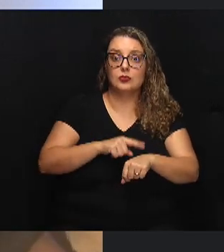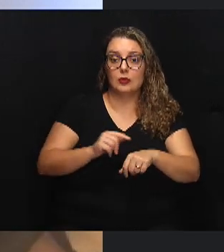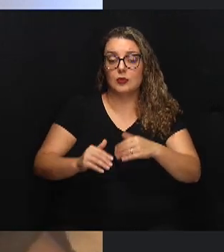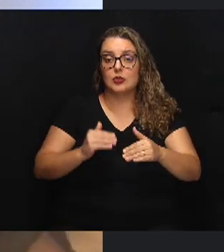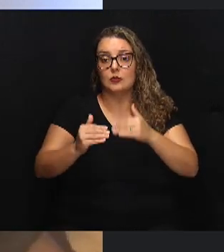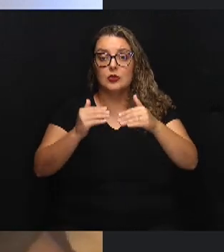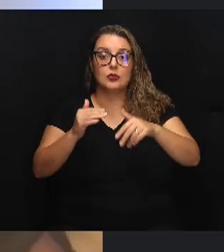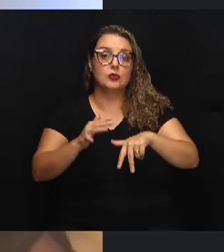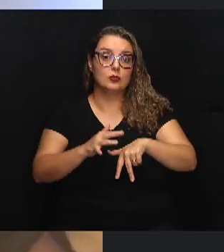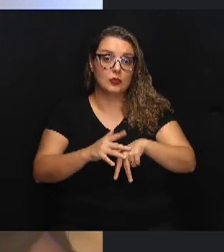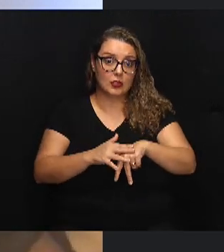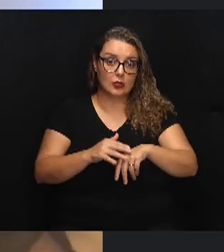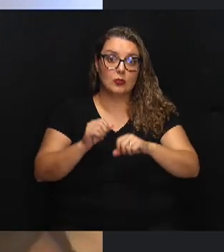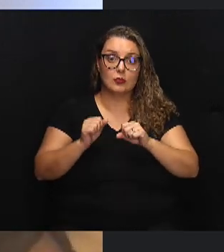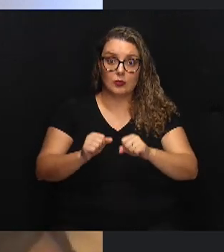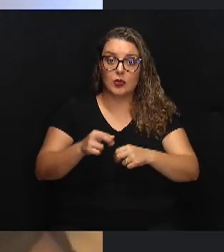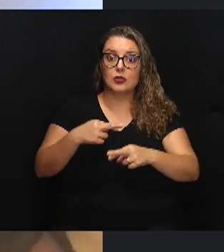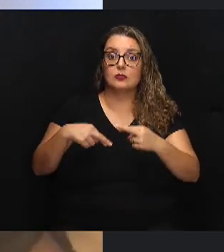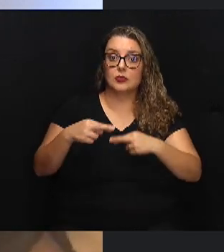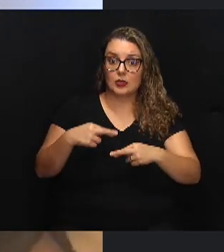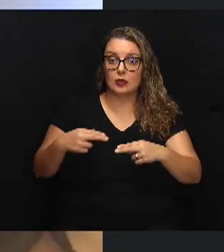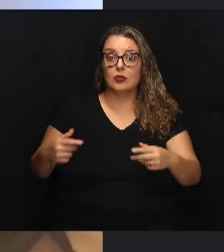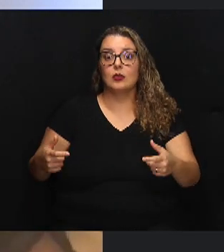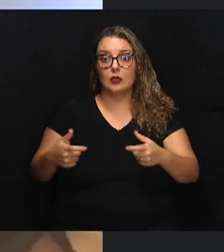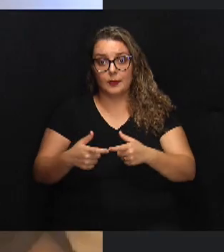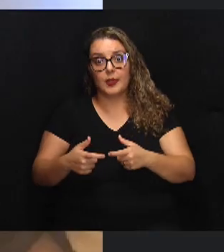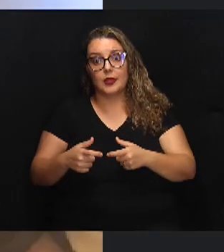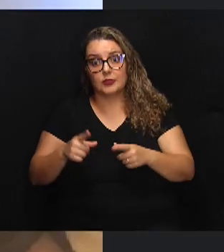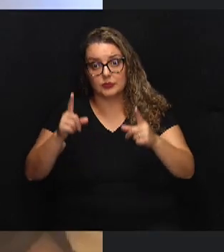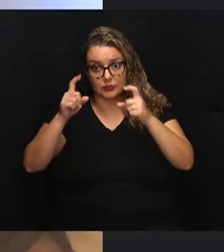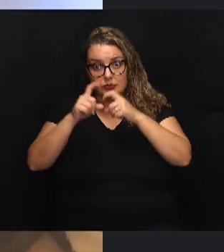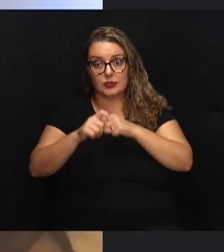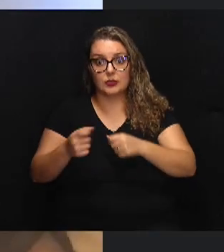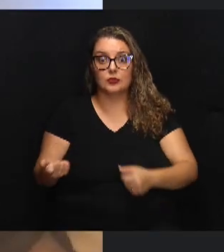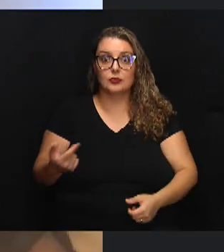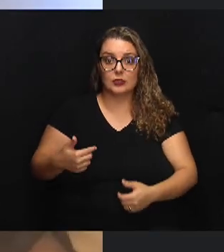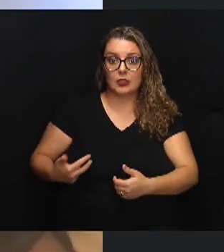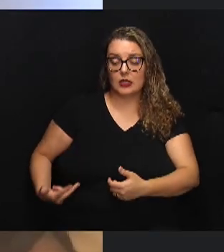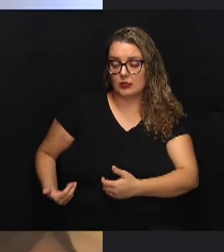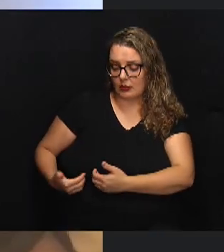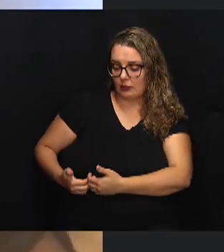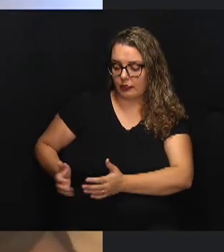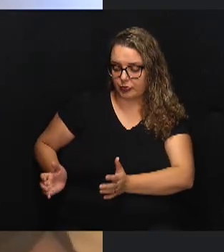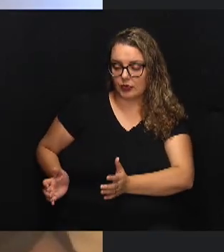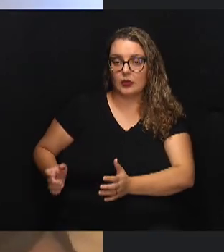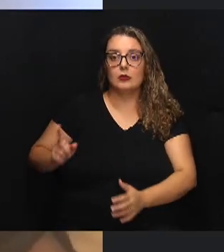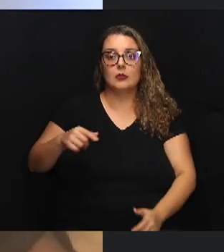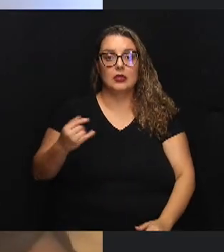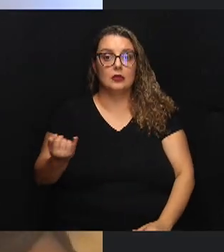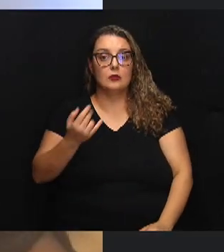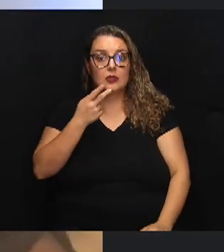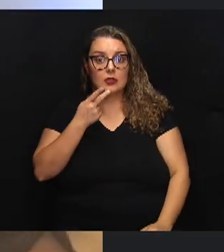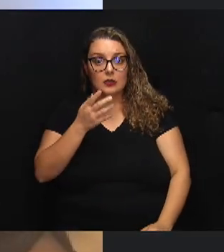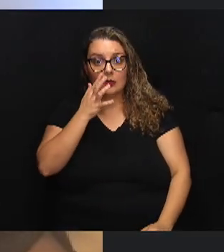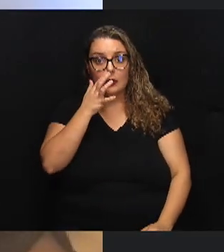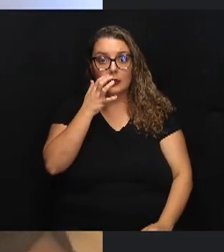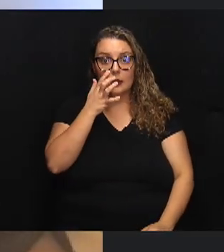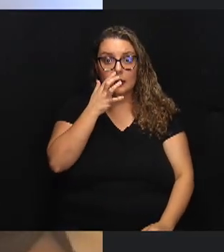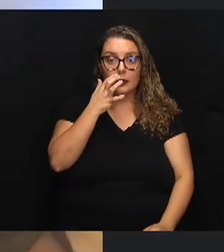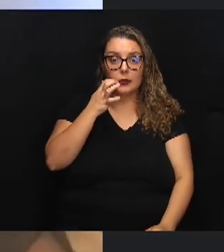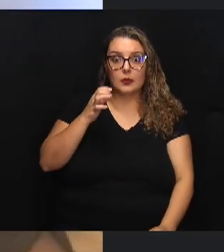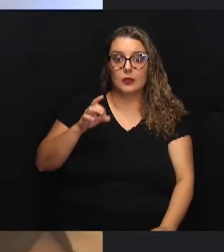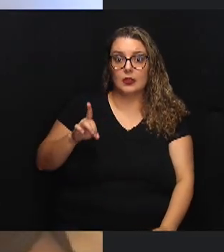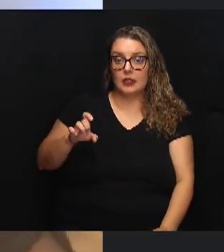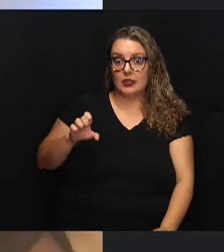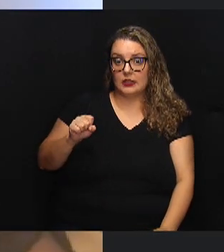desse paciente, ela pode estar associada a menos complicações do que a cirurgia aberta. Mas é importante dizer que, em termos de